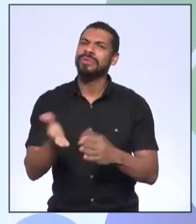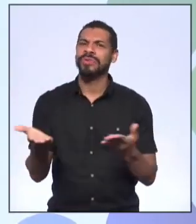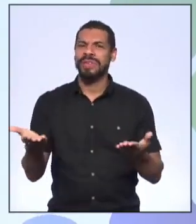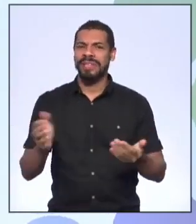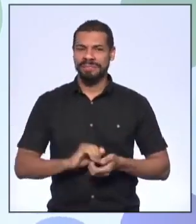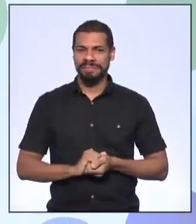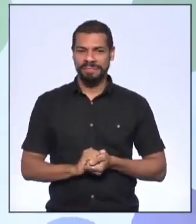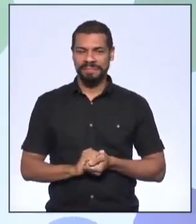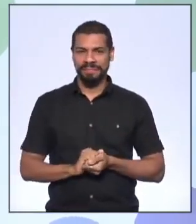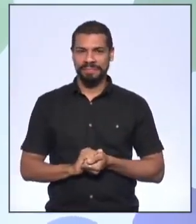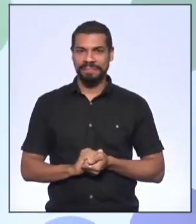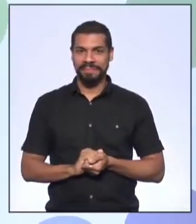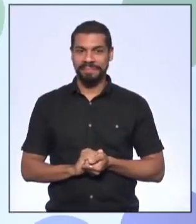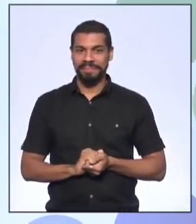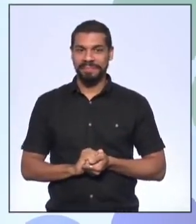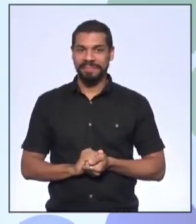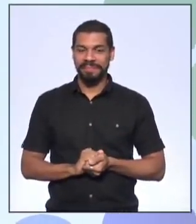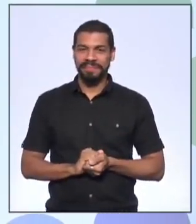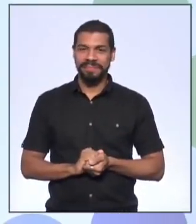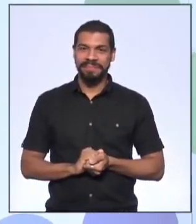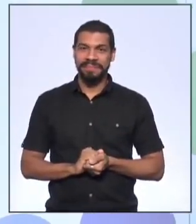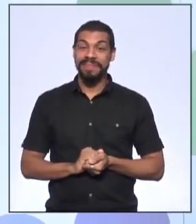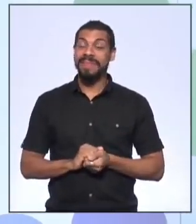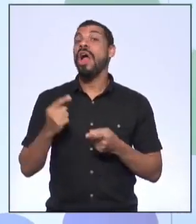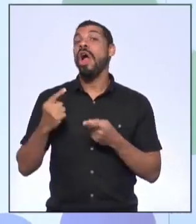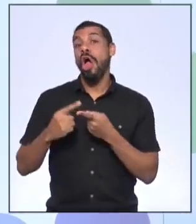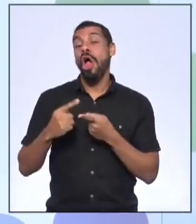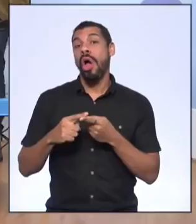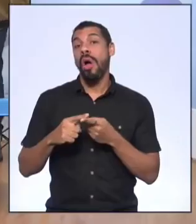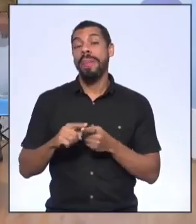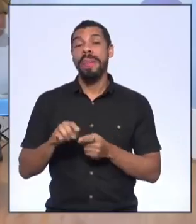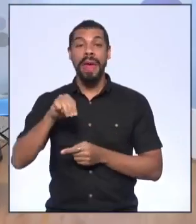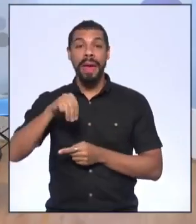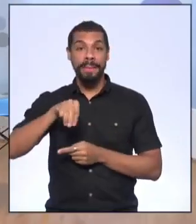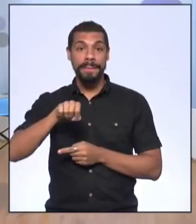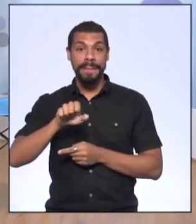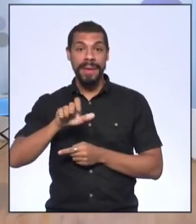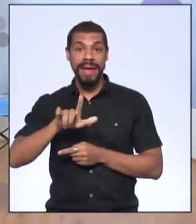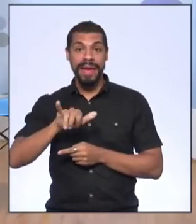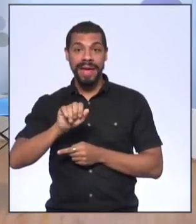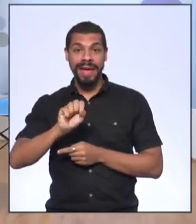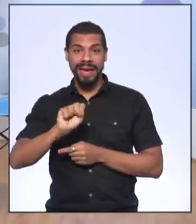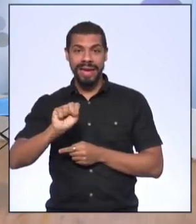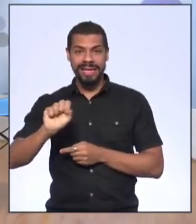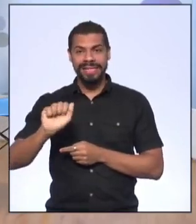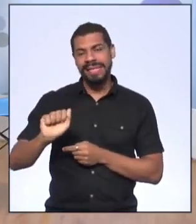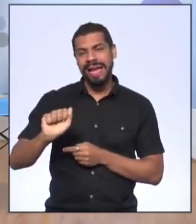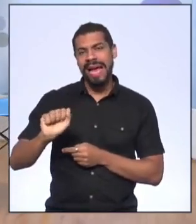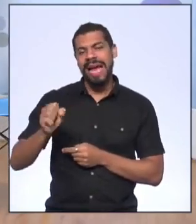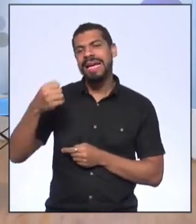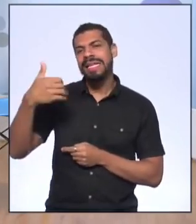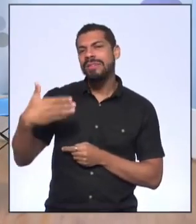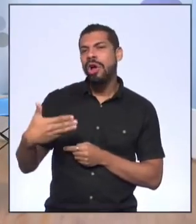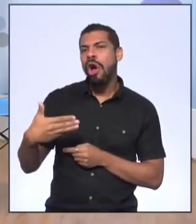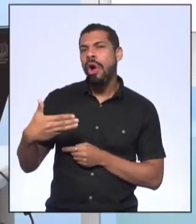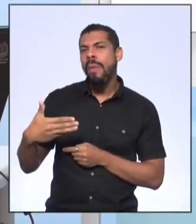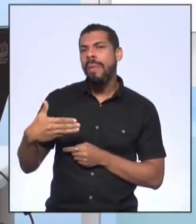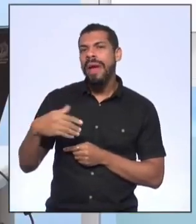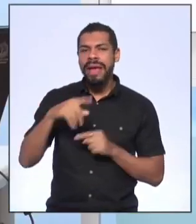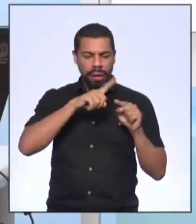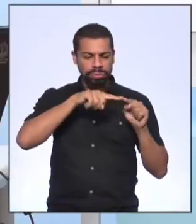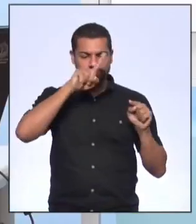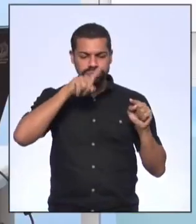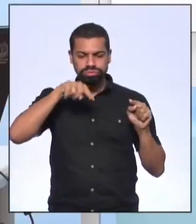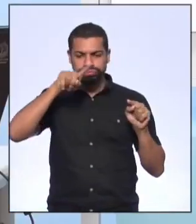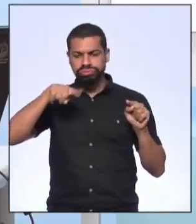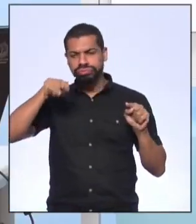Ó, isso, pessoal. A questão é isso, é Ó, isolar, a né? Melissa falou aqui, ó, do prato de micro-ondas. Ela falou para que as ondas de